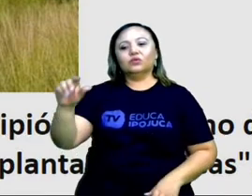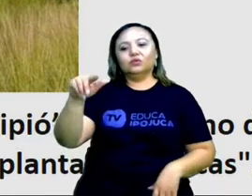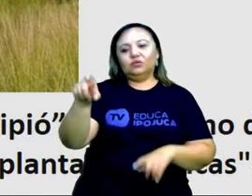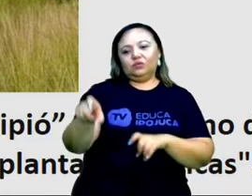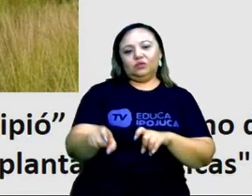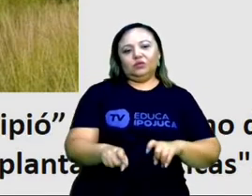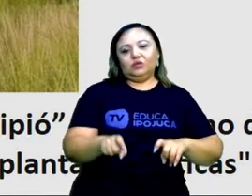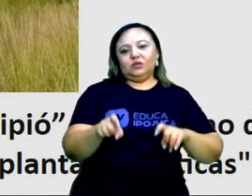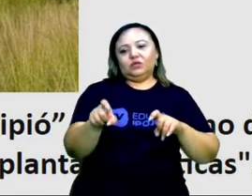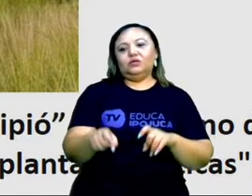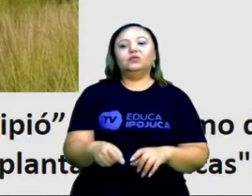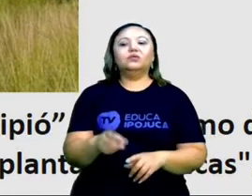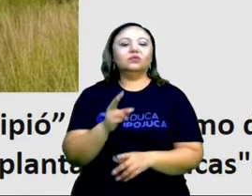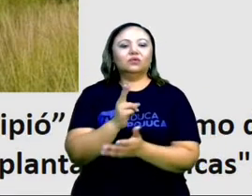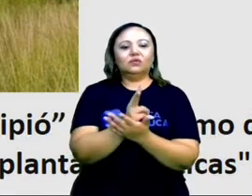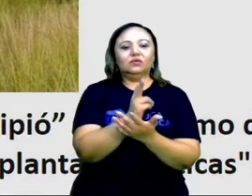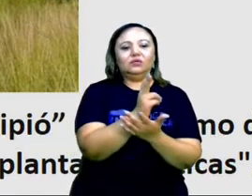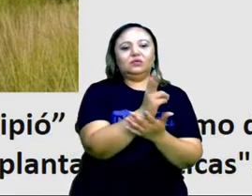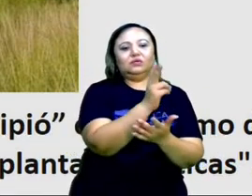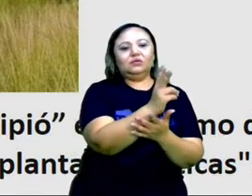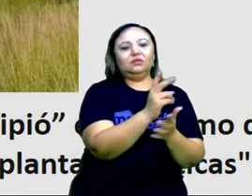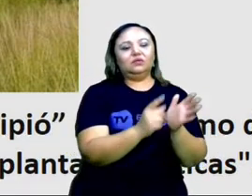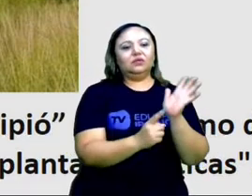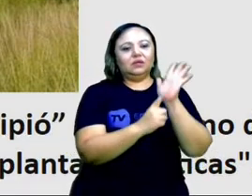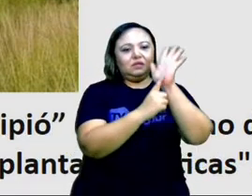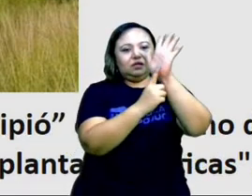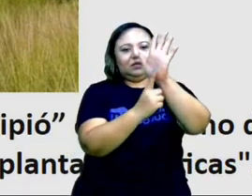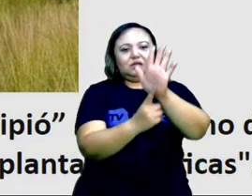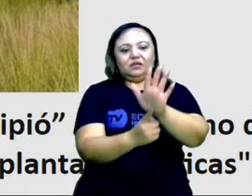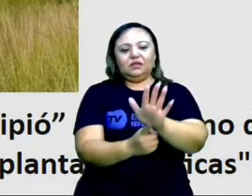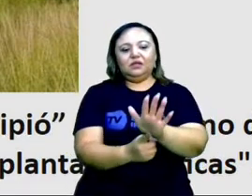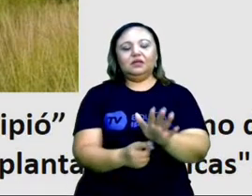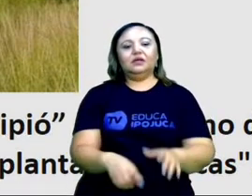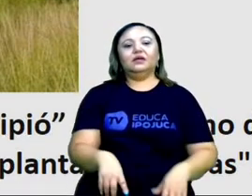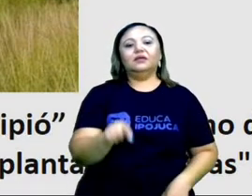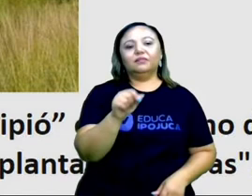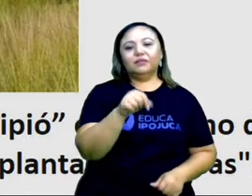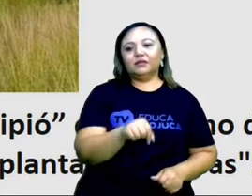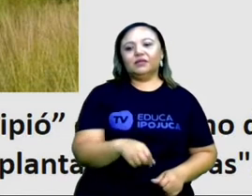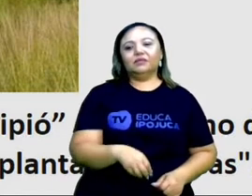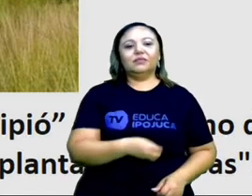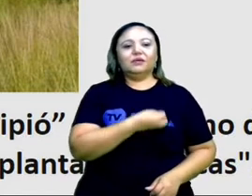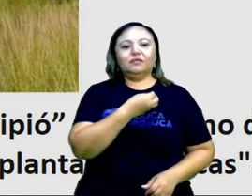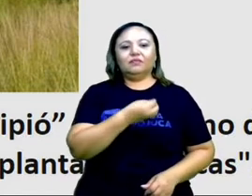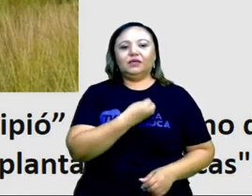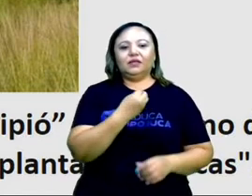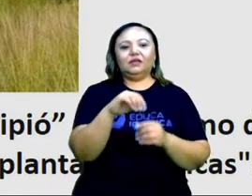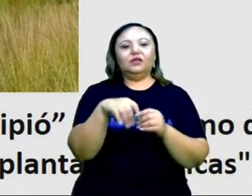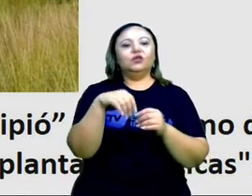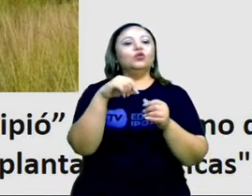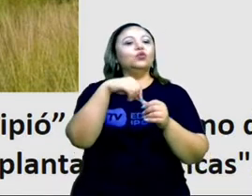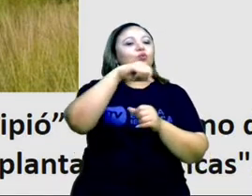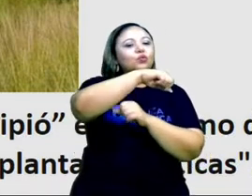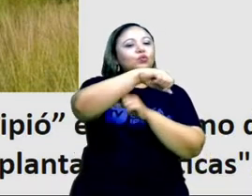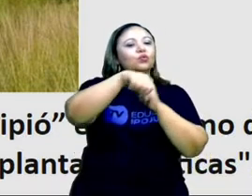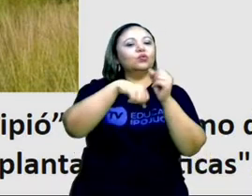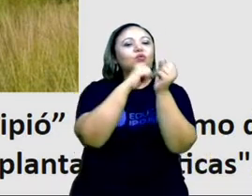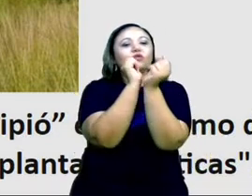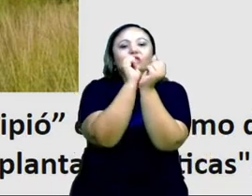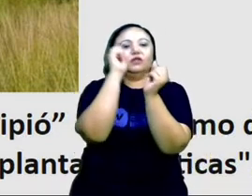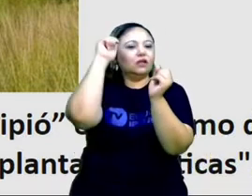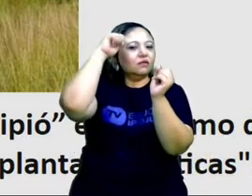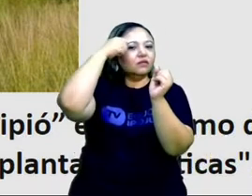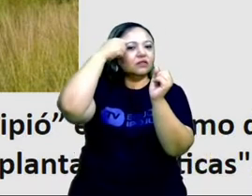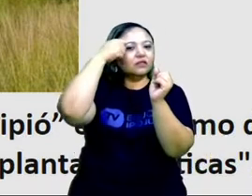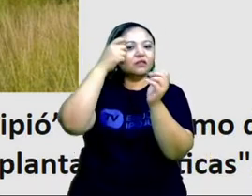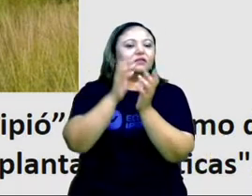canas. E também retrata os lugares, né, a vida dos africanos, que no caso eram